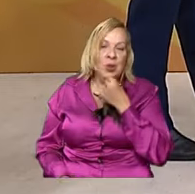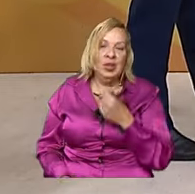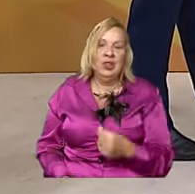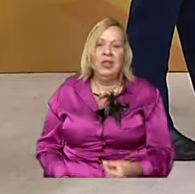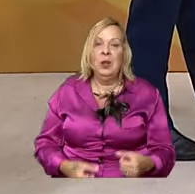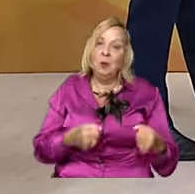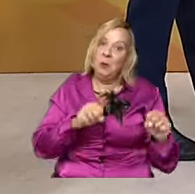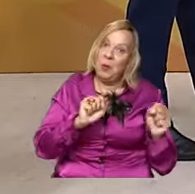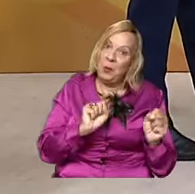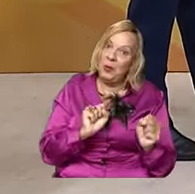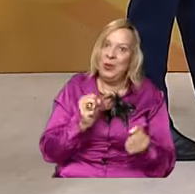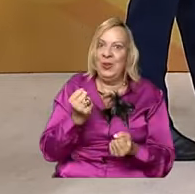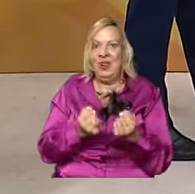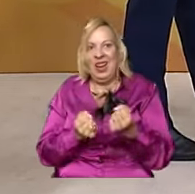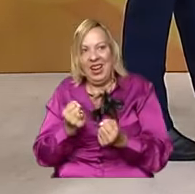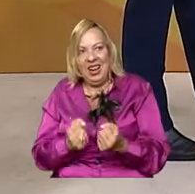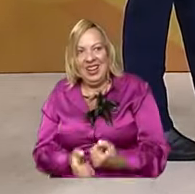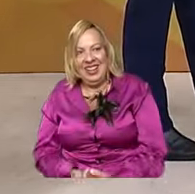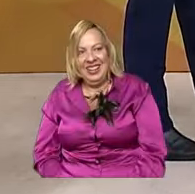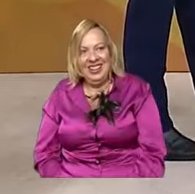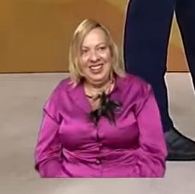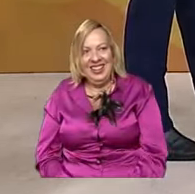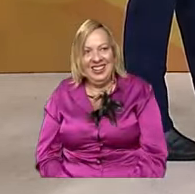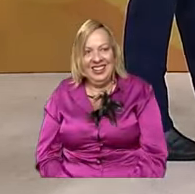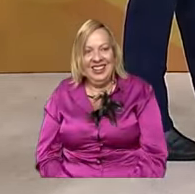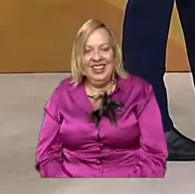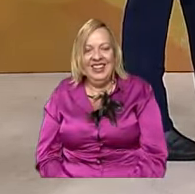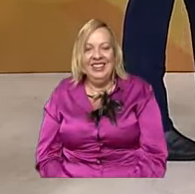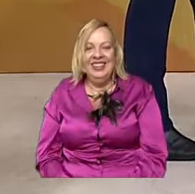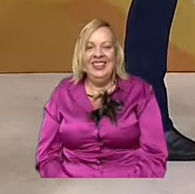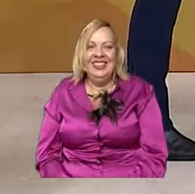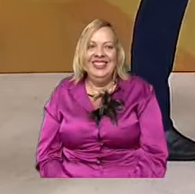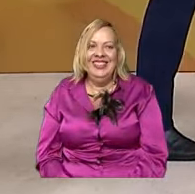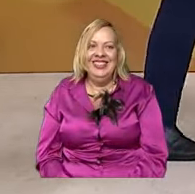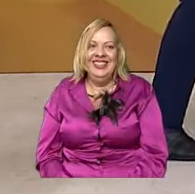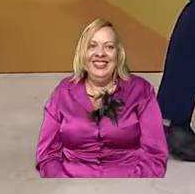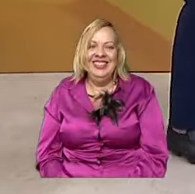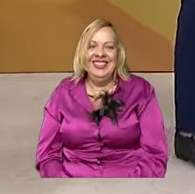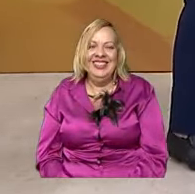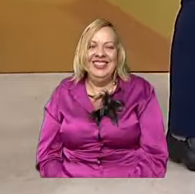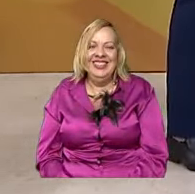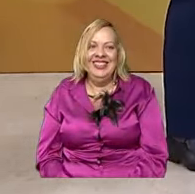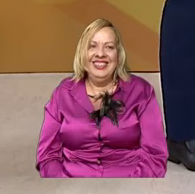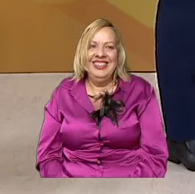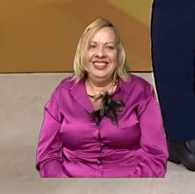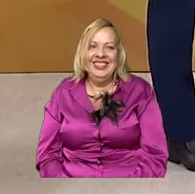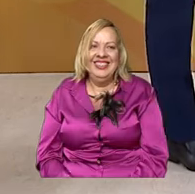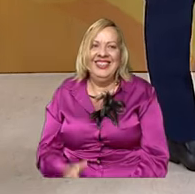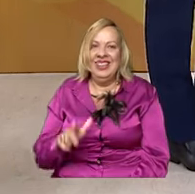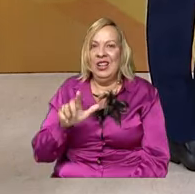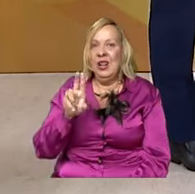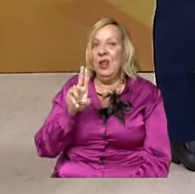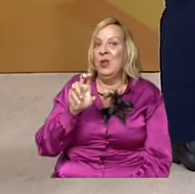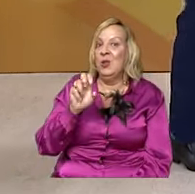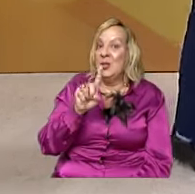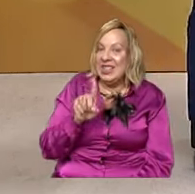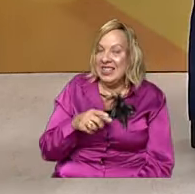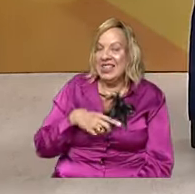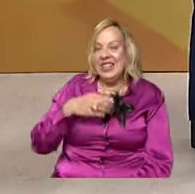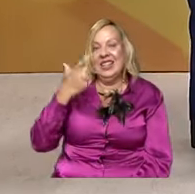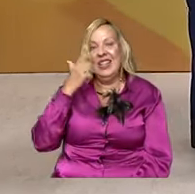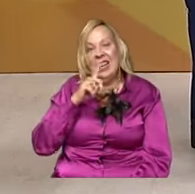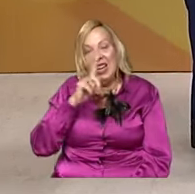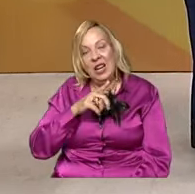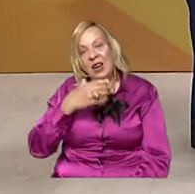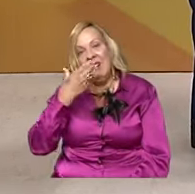na moto, etc, tal. O Fabão já se visualizou dentro do carro. A Luísa disse que já pegaria o iPhone. Tendo o iPhone já tá